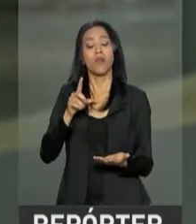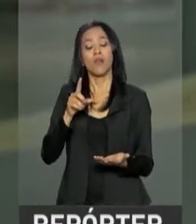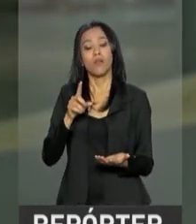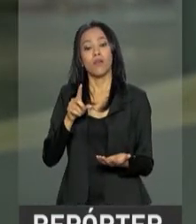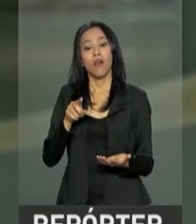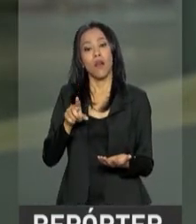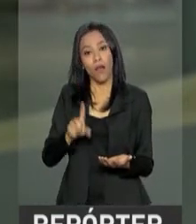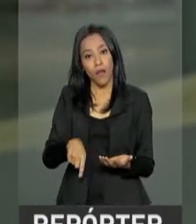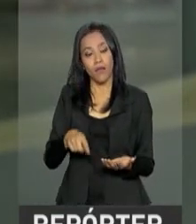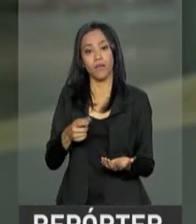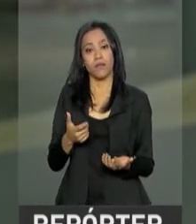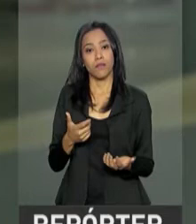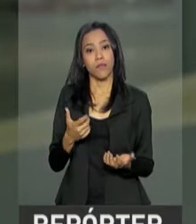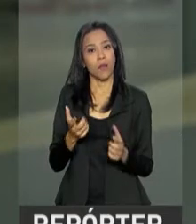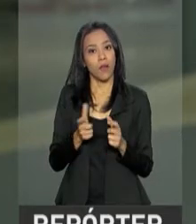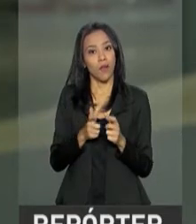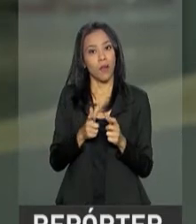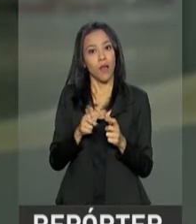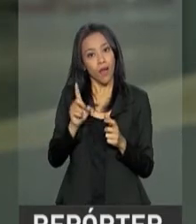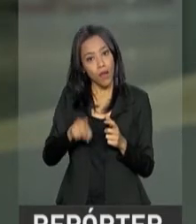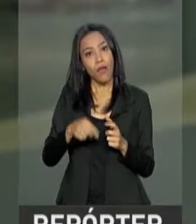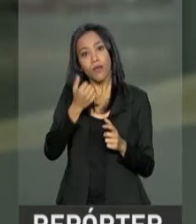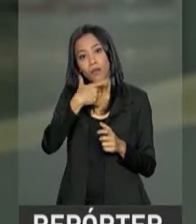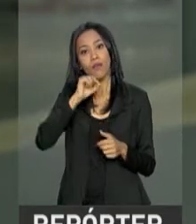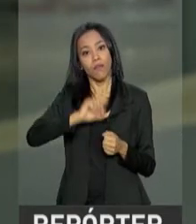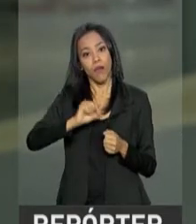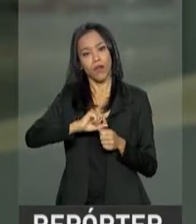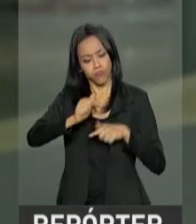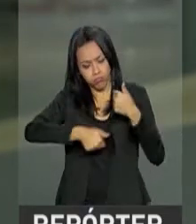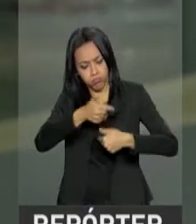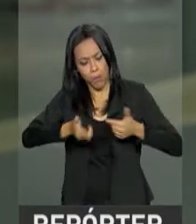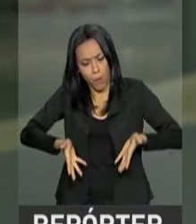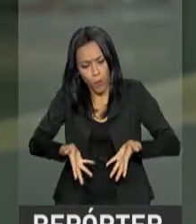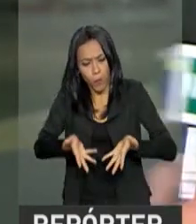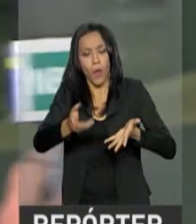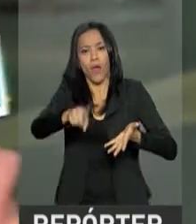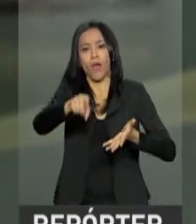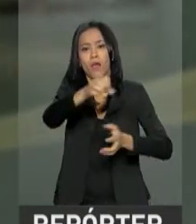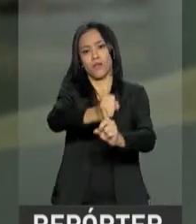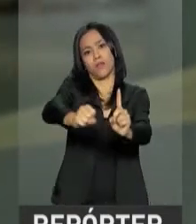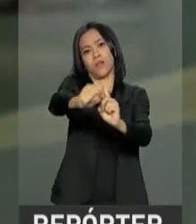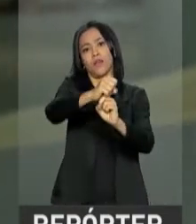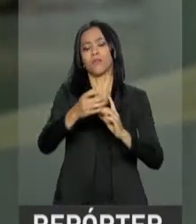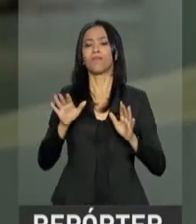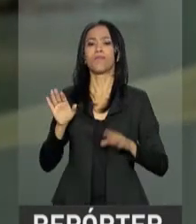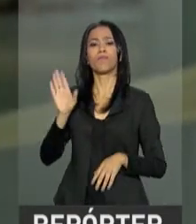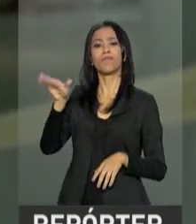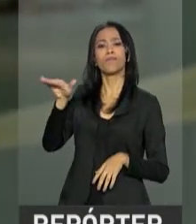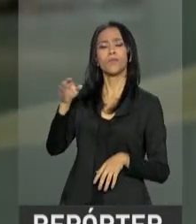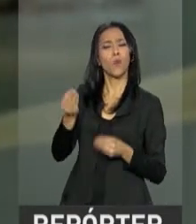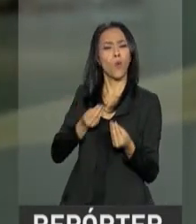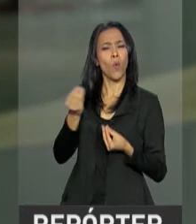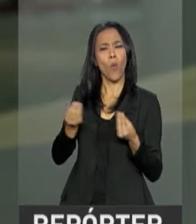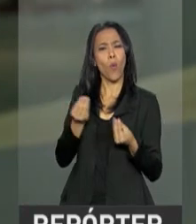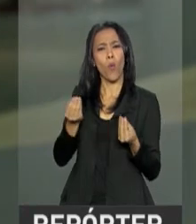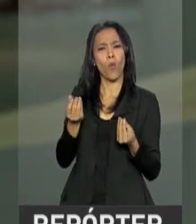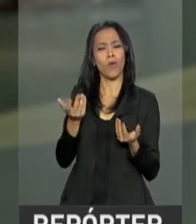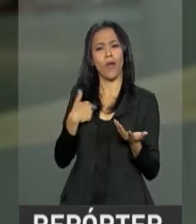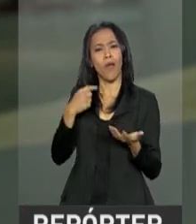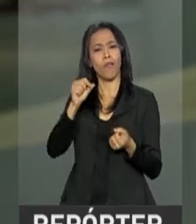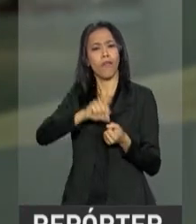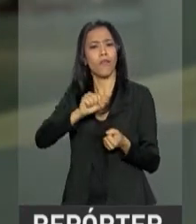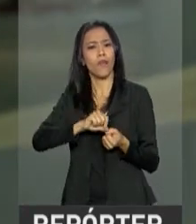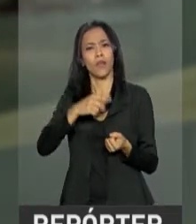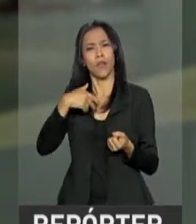na maior parte das vezes pela própria sociedade civil organizada como funciona o processo de refúgio é feito